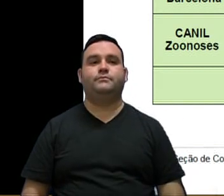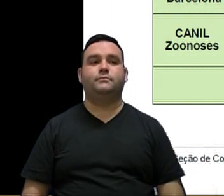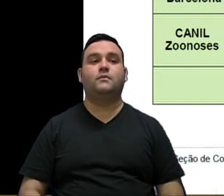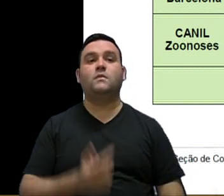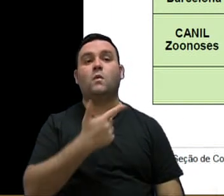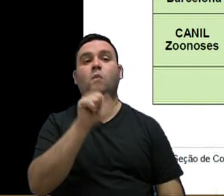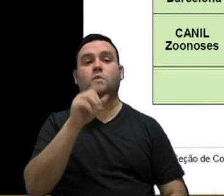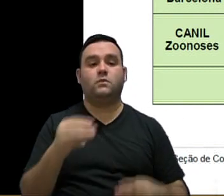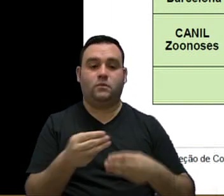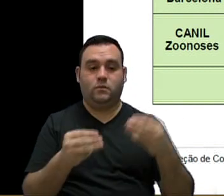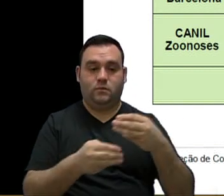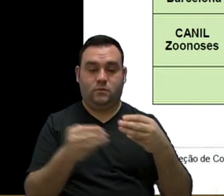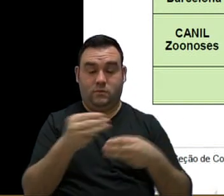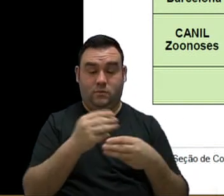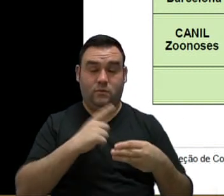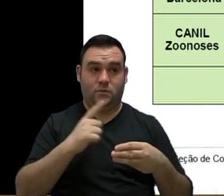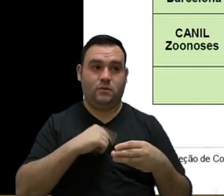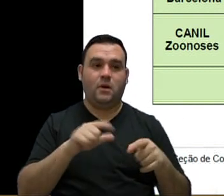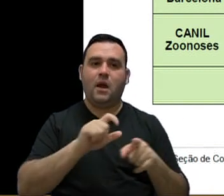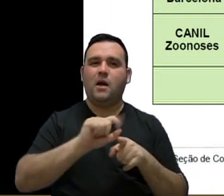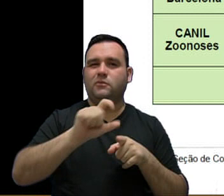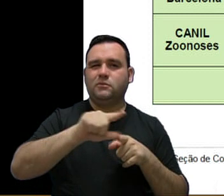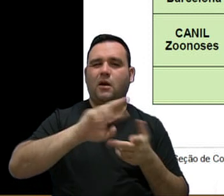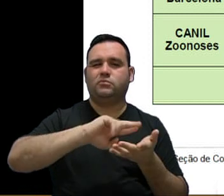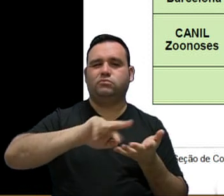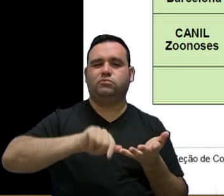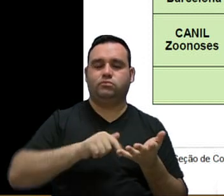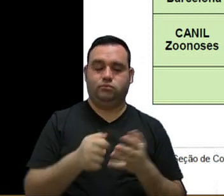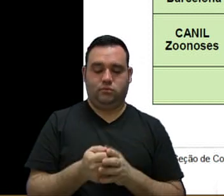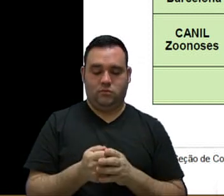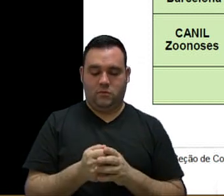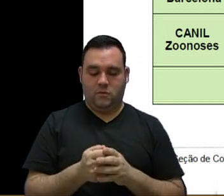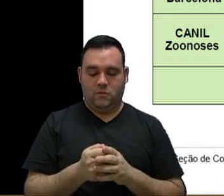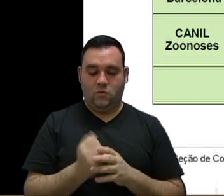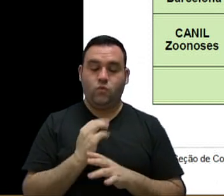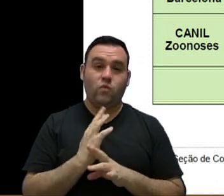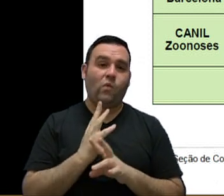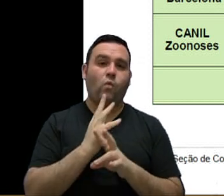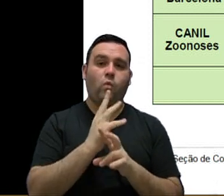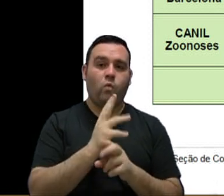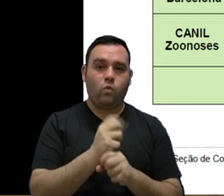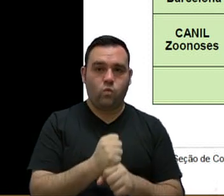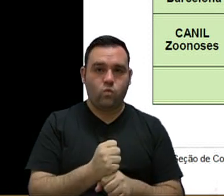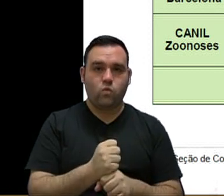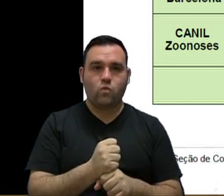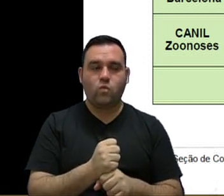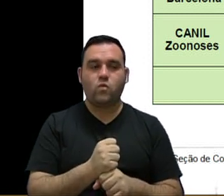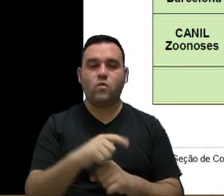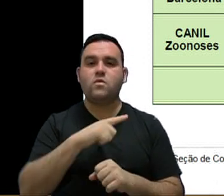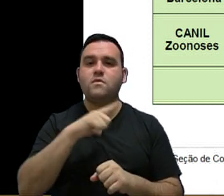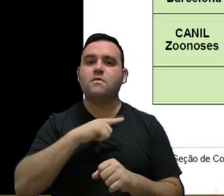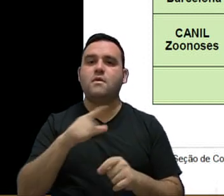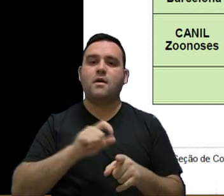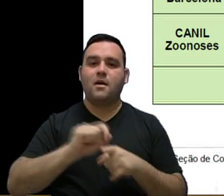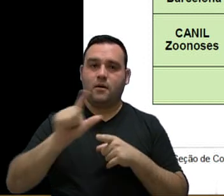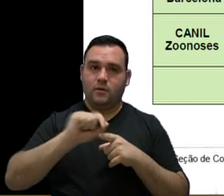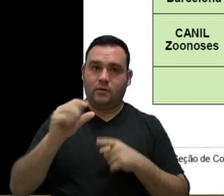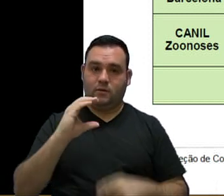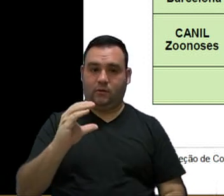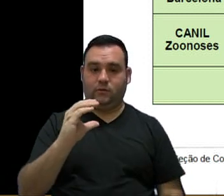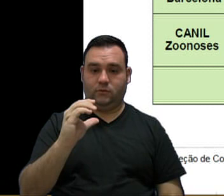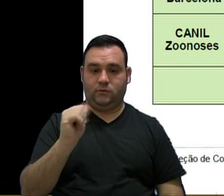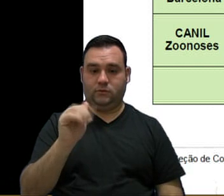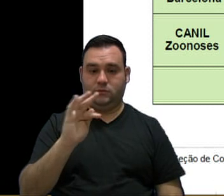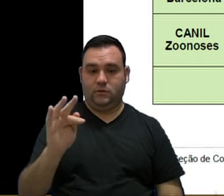as operações lá é de gastos com aluguéis utilizando aqui nós temos alugado